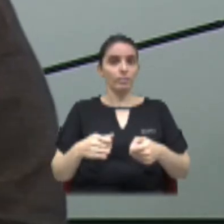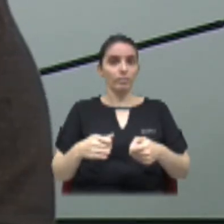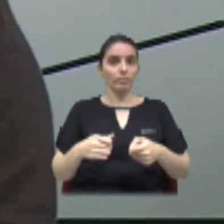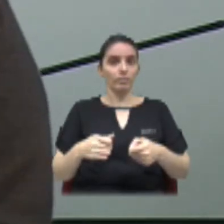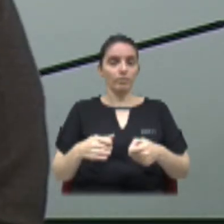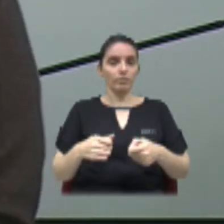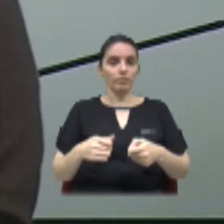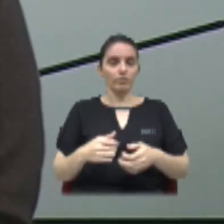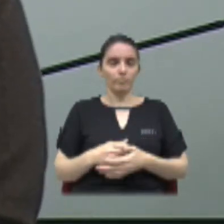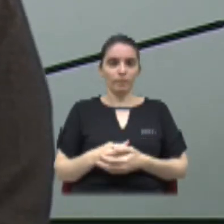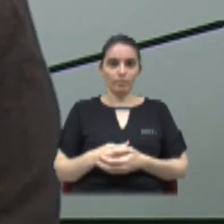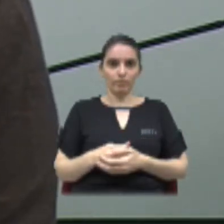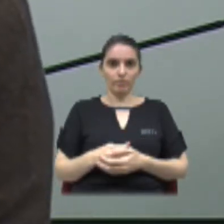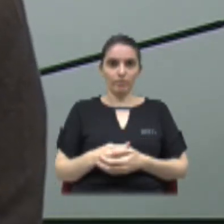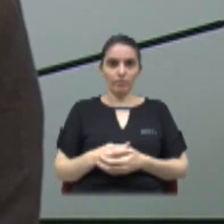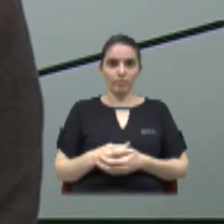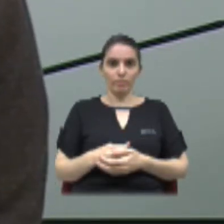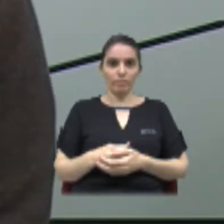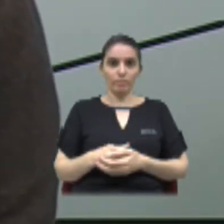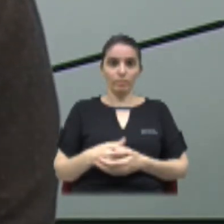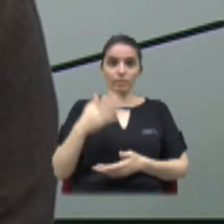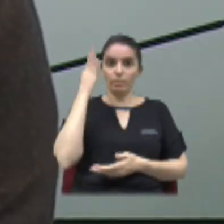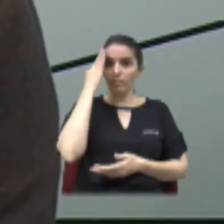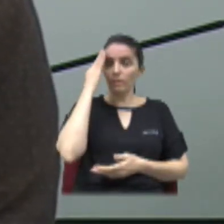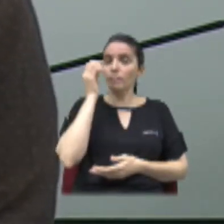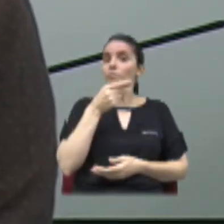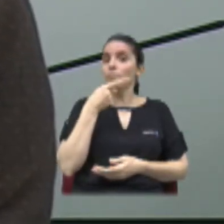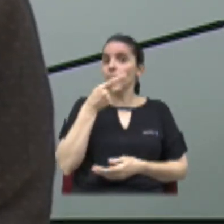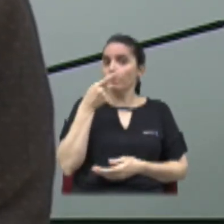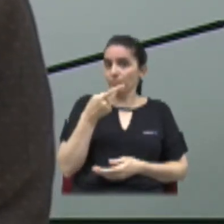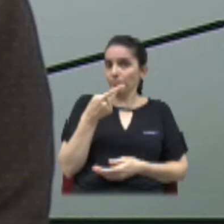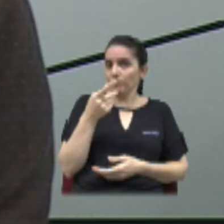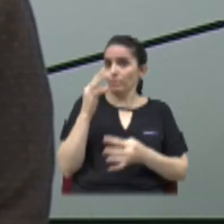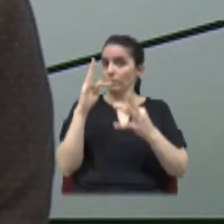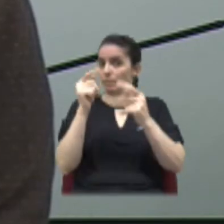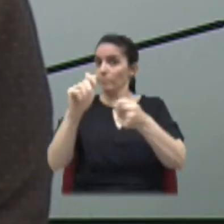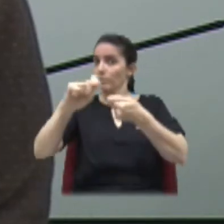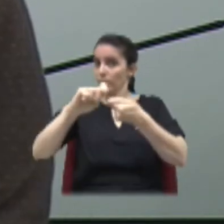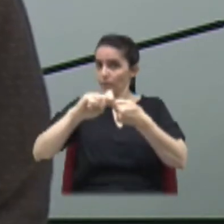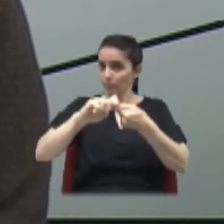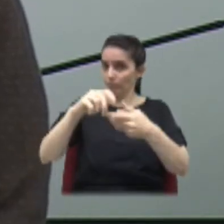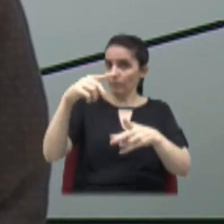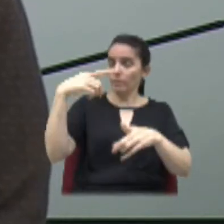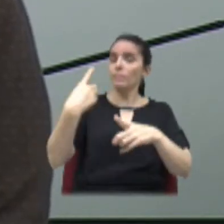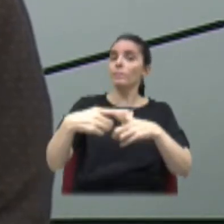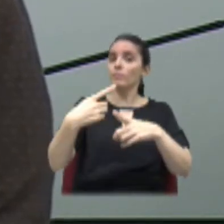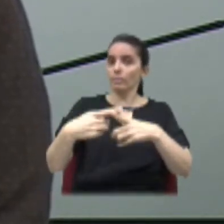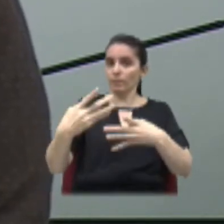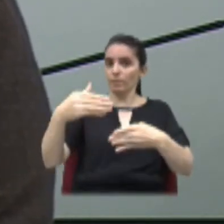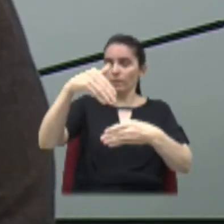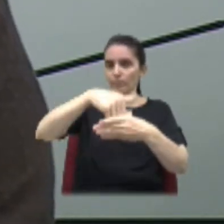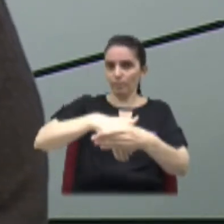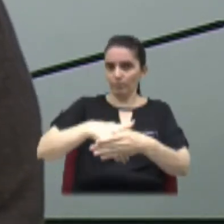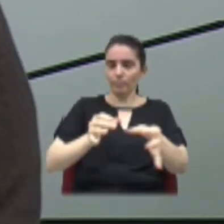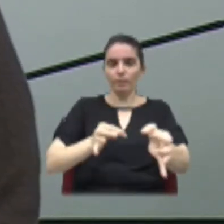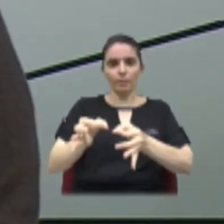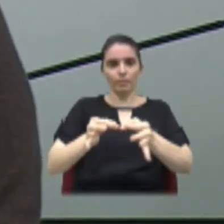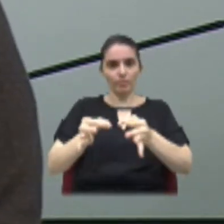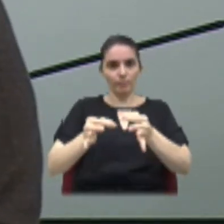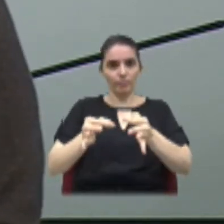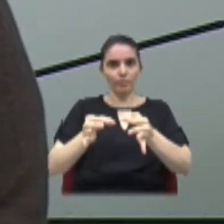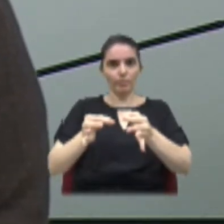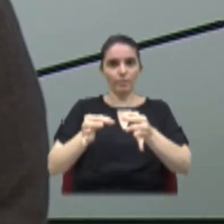falar difícil, mas eu quero simplificar aqui. Nós temos doutores, como chama aquela gravidez que só cresce